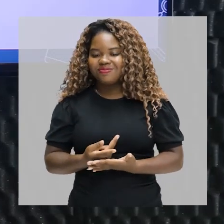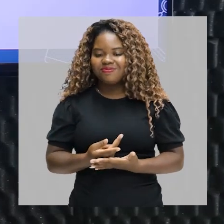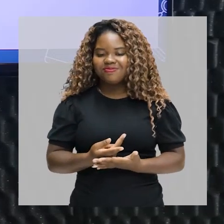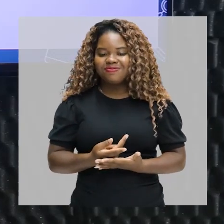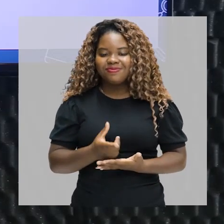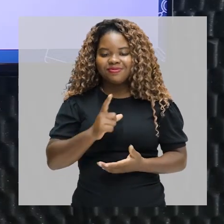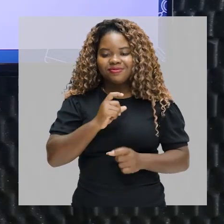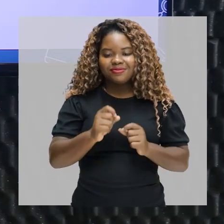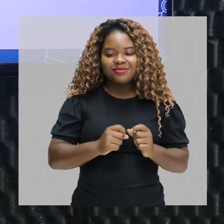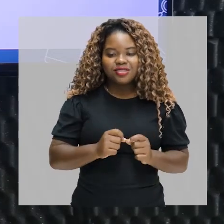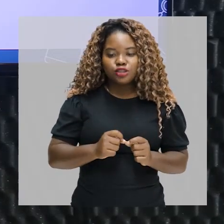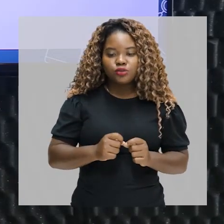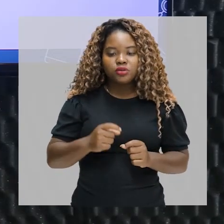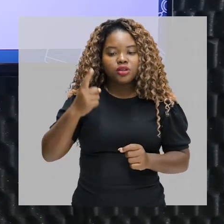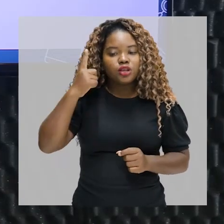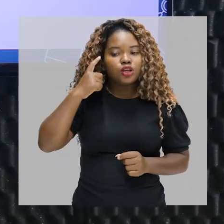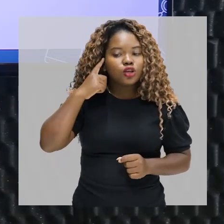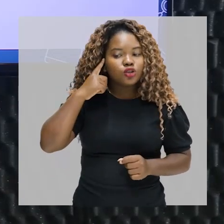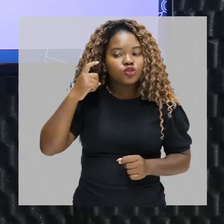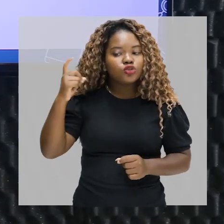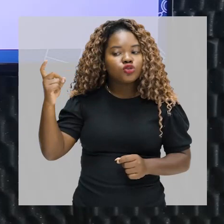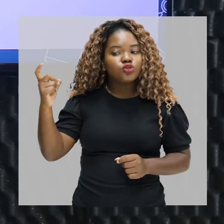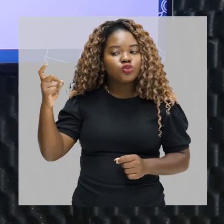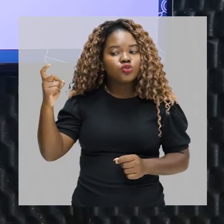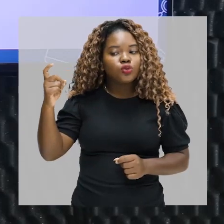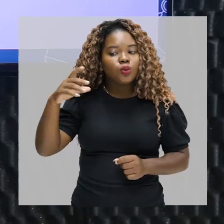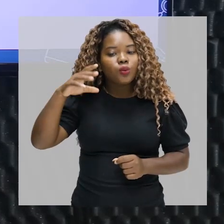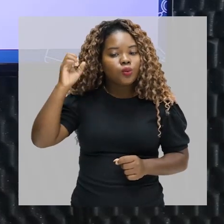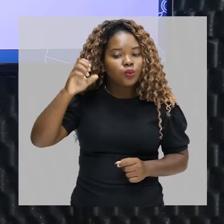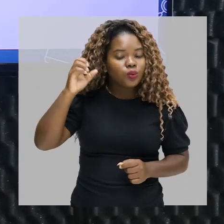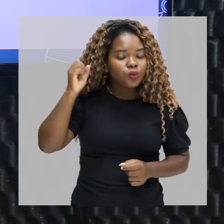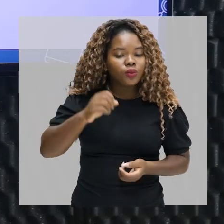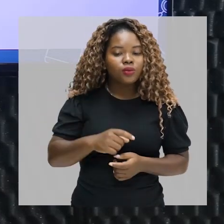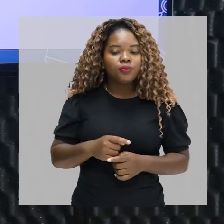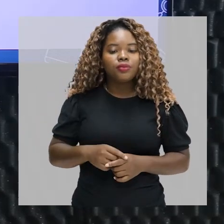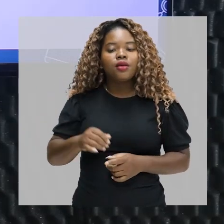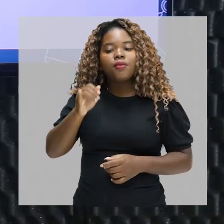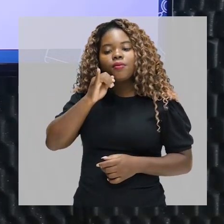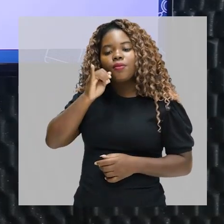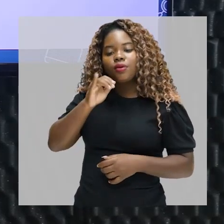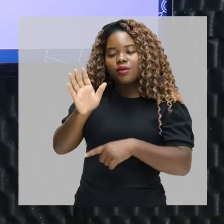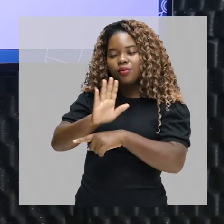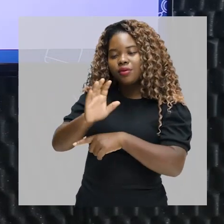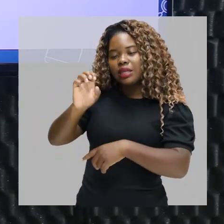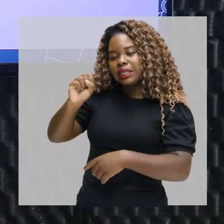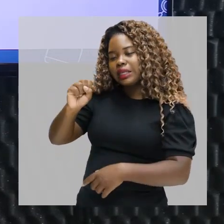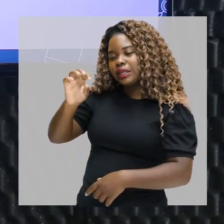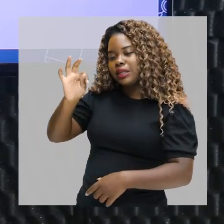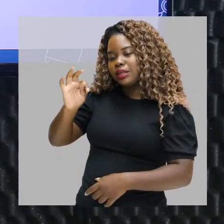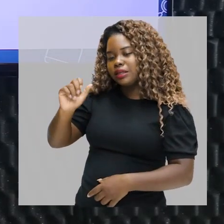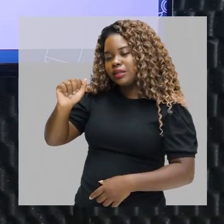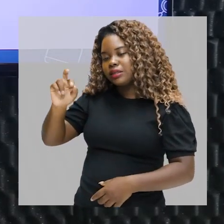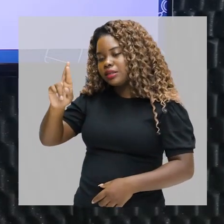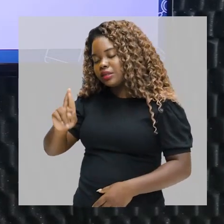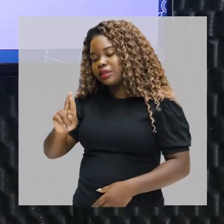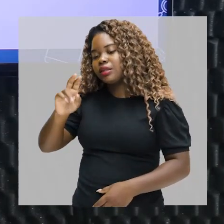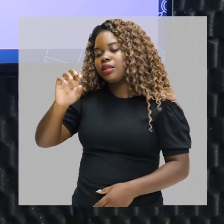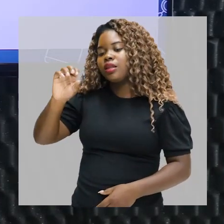produzindo som no espaço. Certo? Por exemplo, o filme do Star Wars, ok? Do Guerra nas